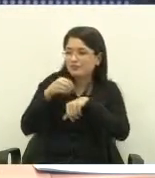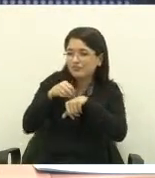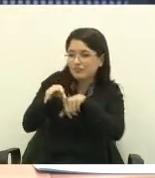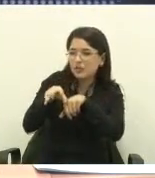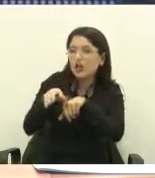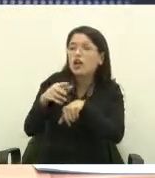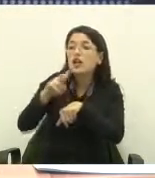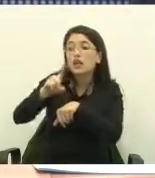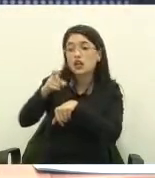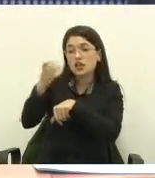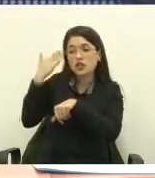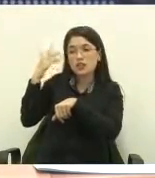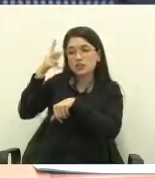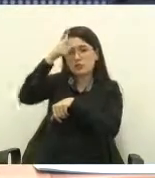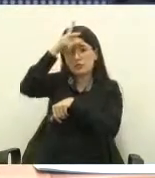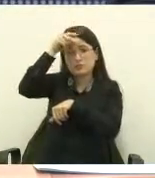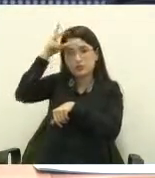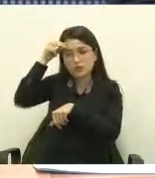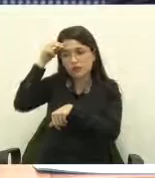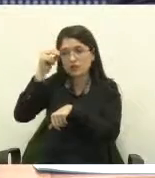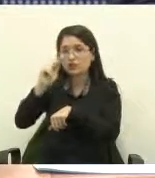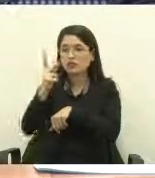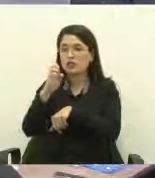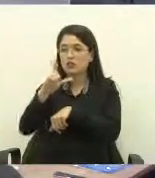ex-prefeito Eloy Pietá, que é o meu candidato.